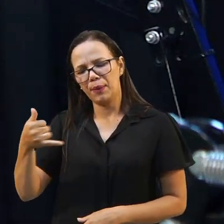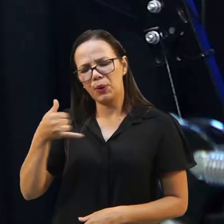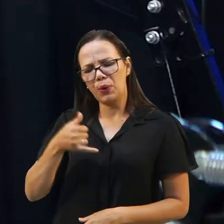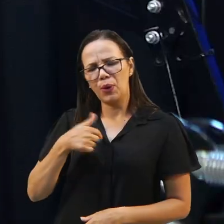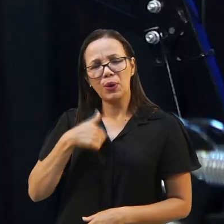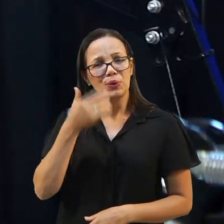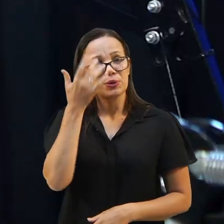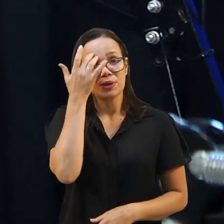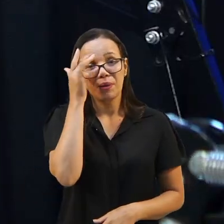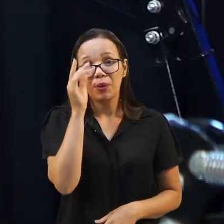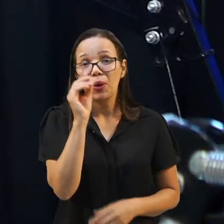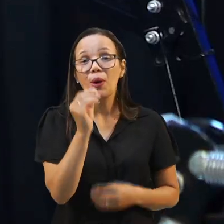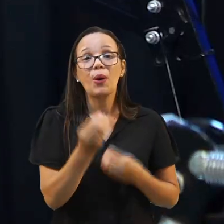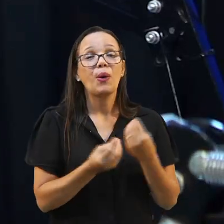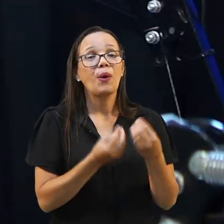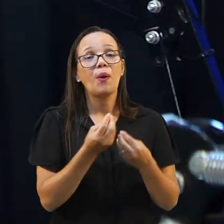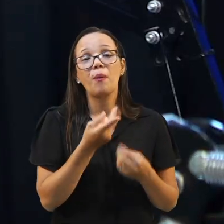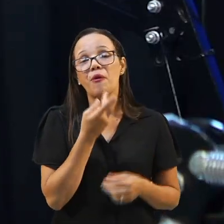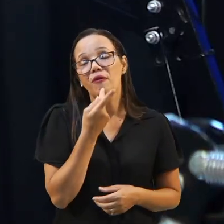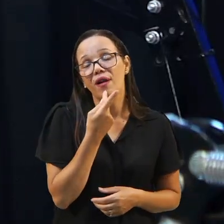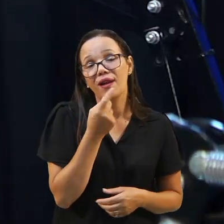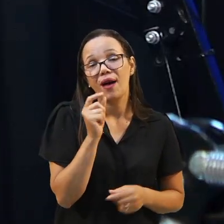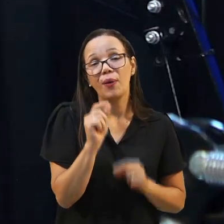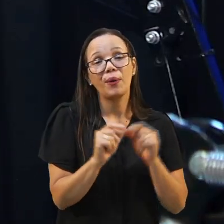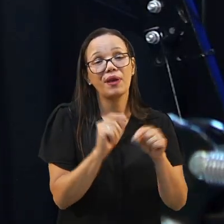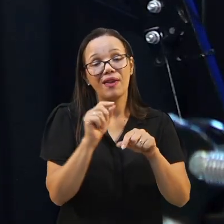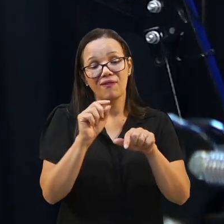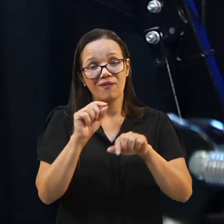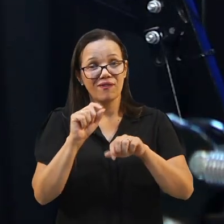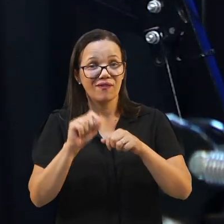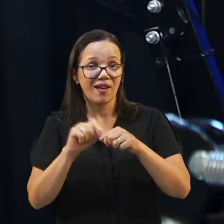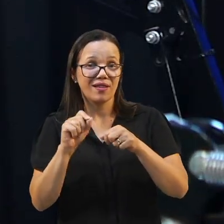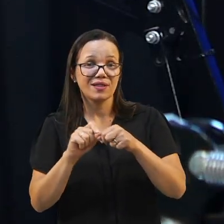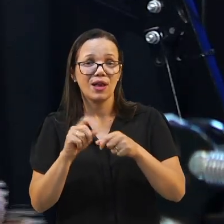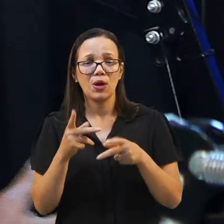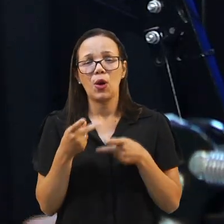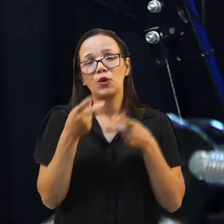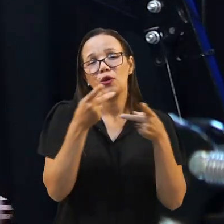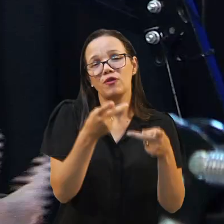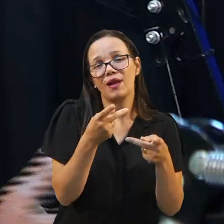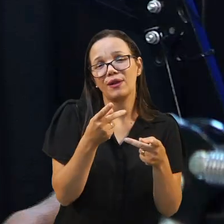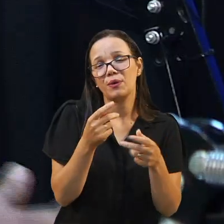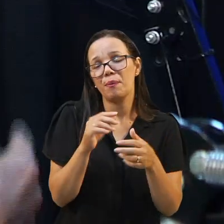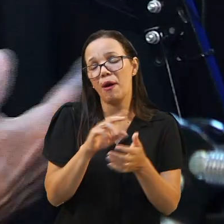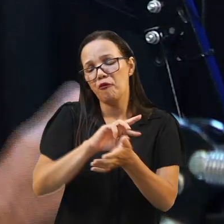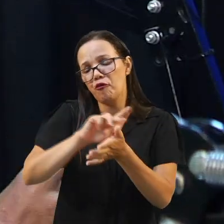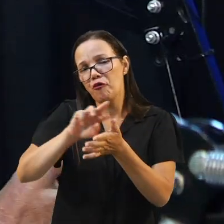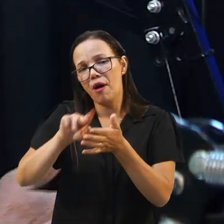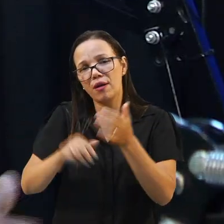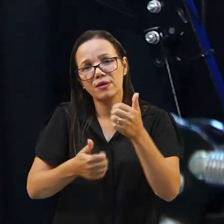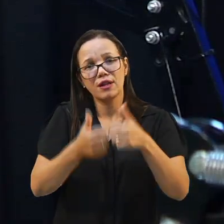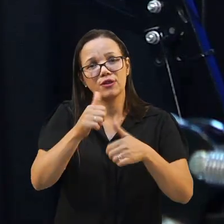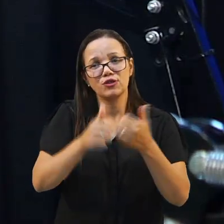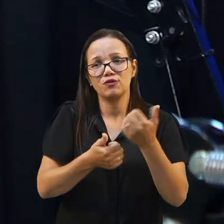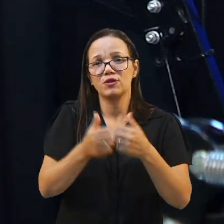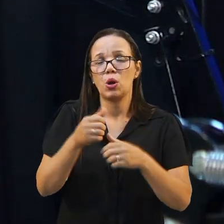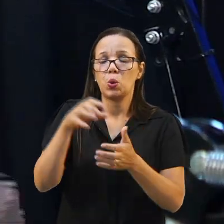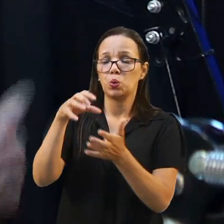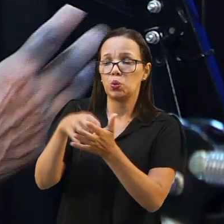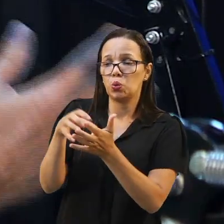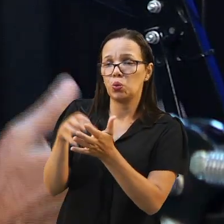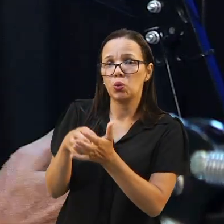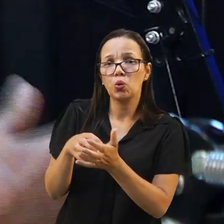iria passar aqui. Quer dizer, a gente é convidado para várias atividades, tanto do